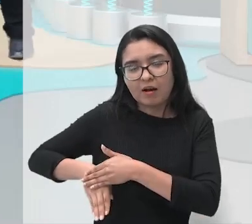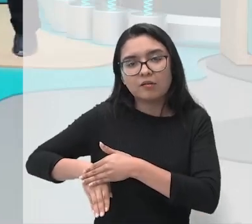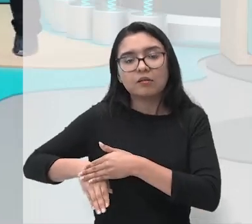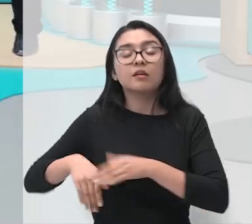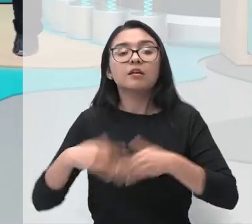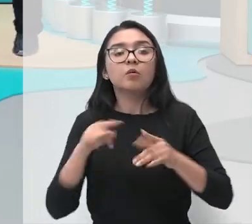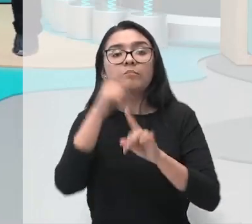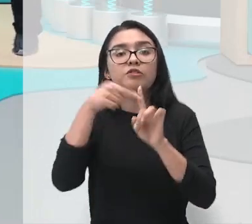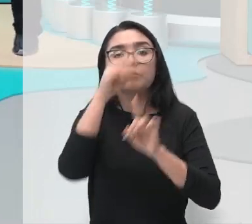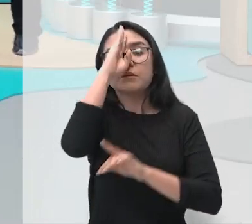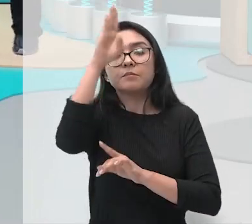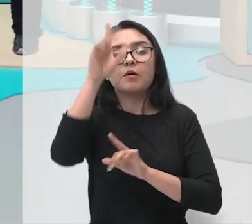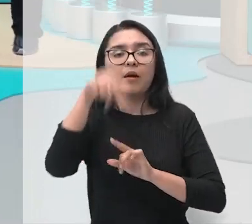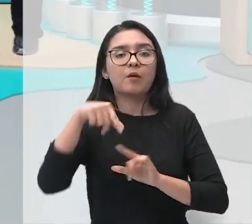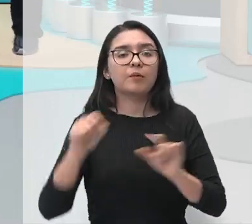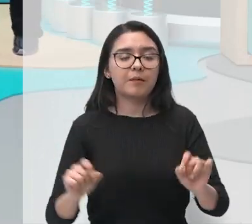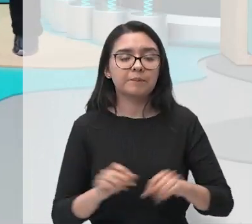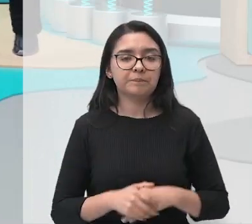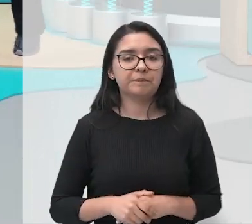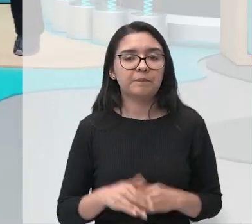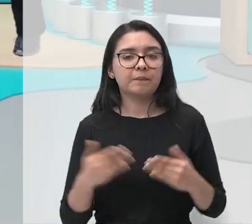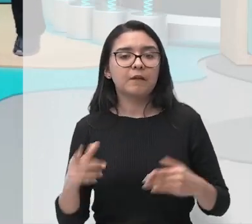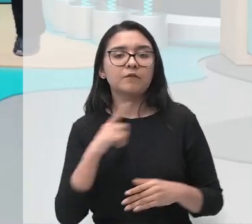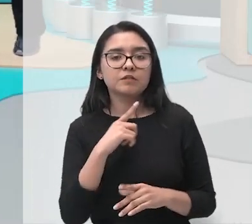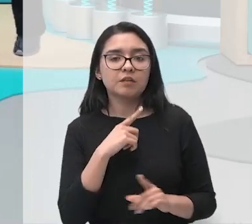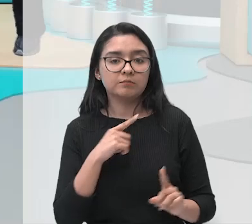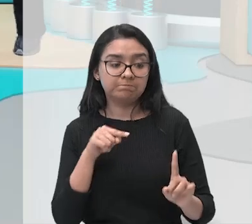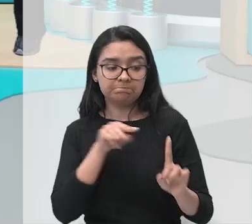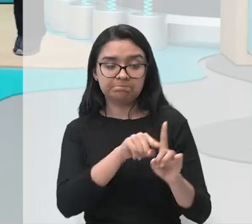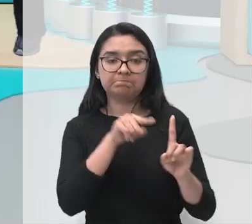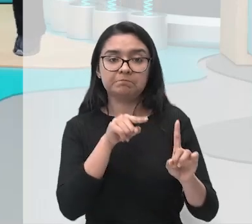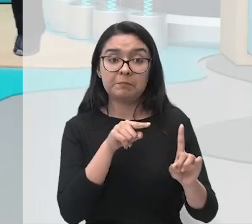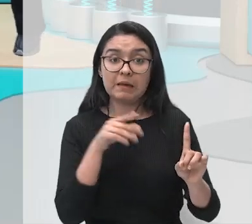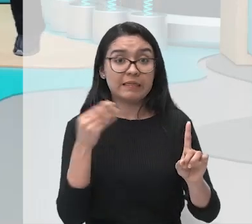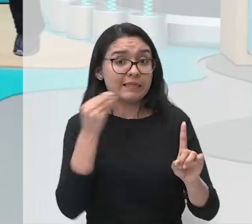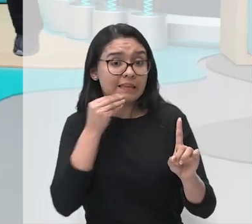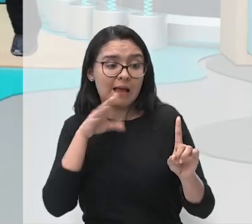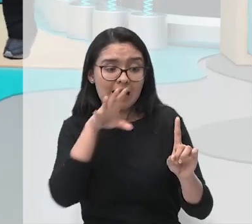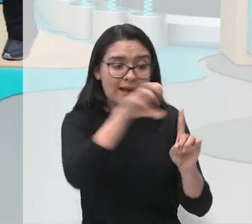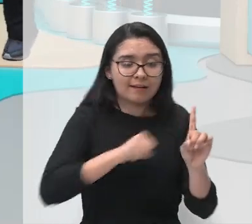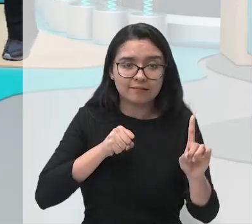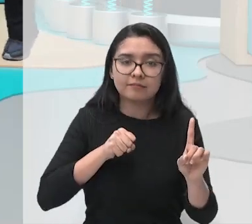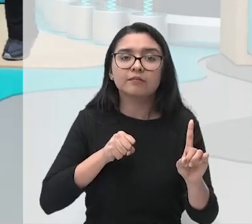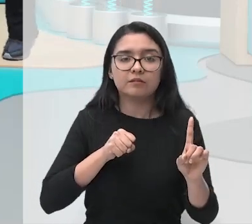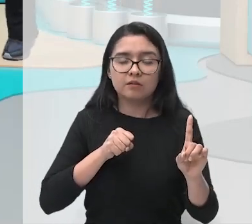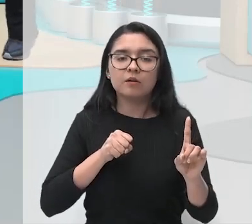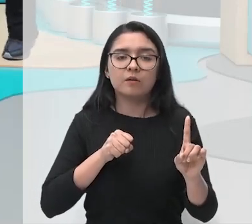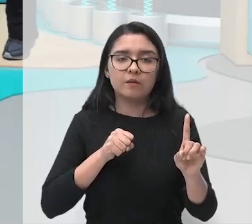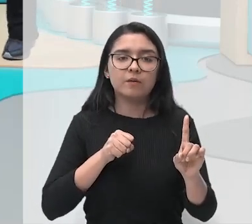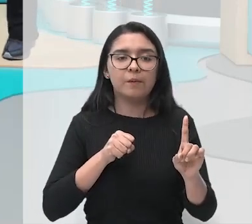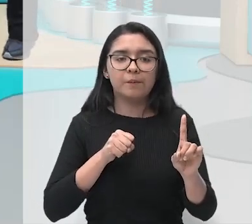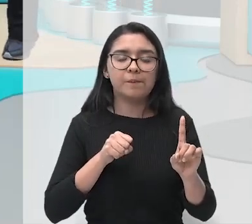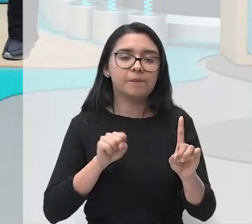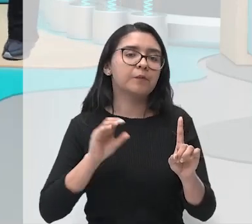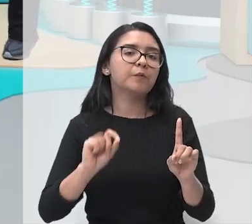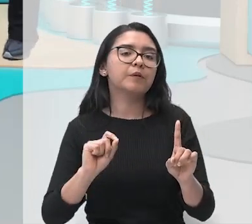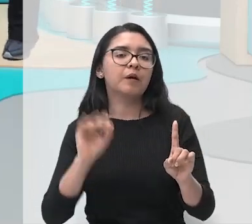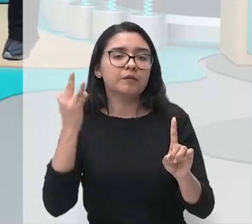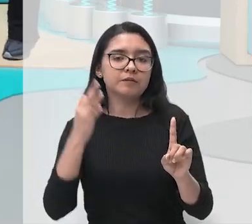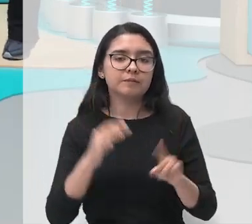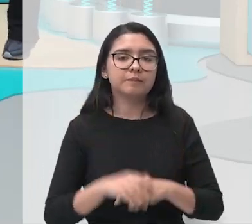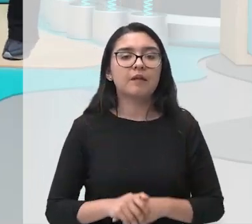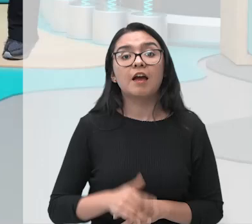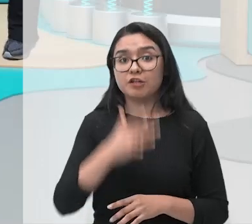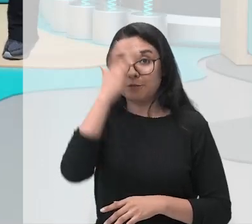a intenção, ao mesmo tempo que você ataca o seu colega para pegar aí o TNT ou o pedaço de tecido,